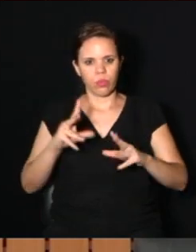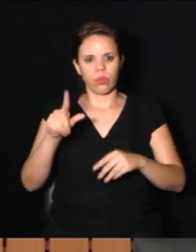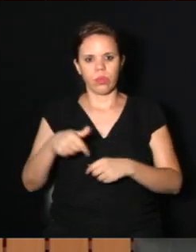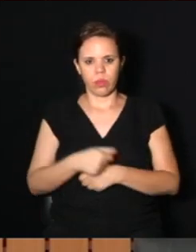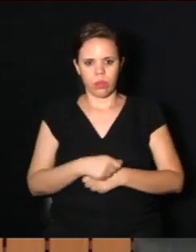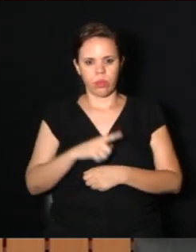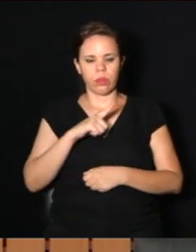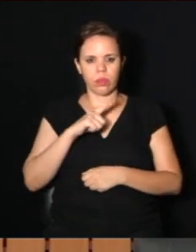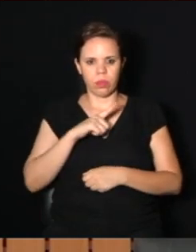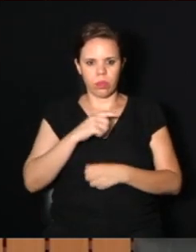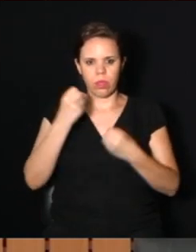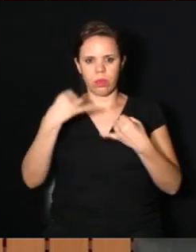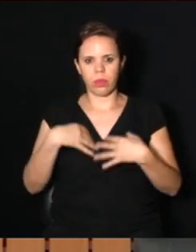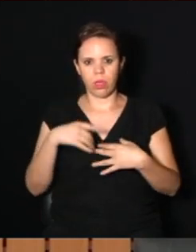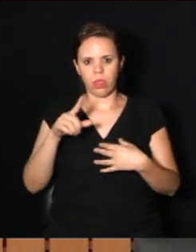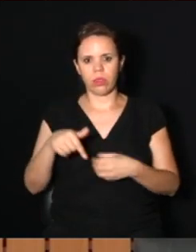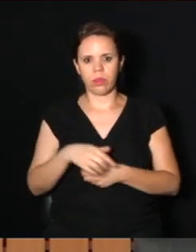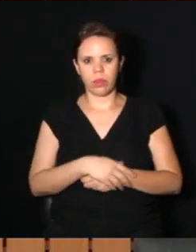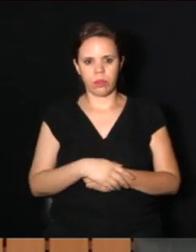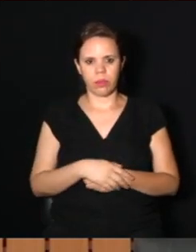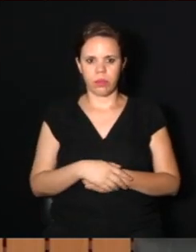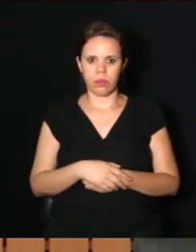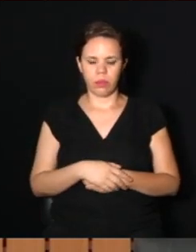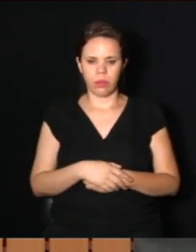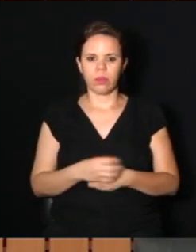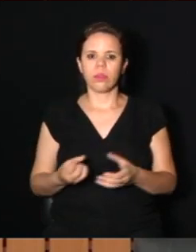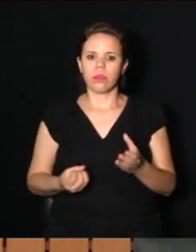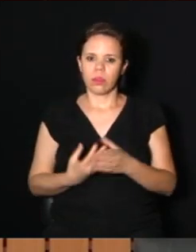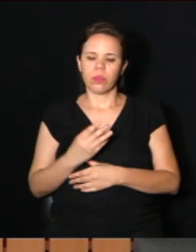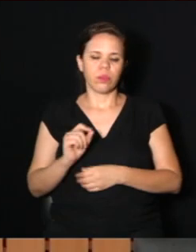eles têm relatado que tem sido